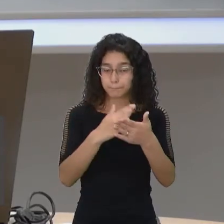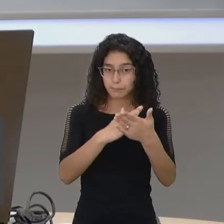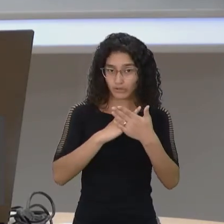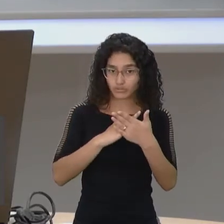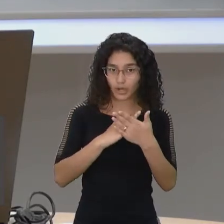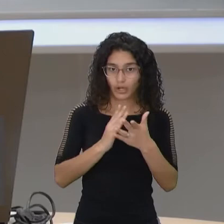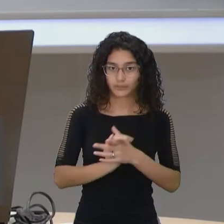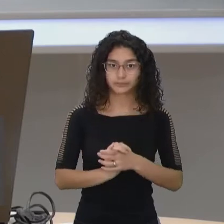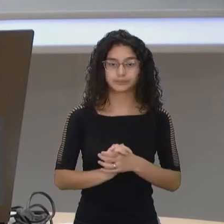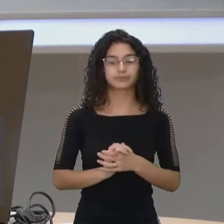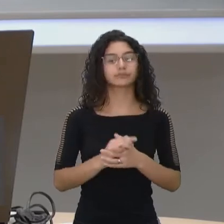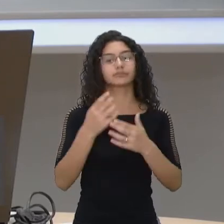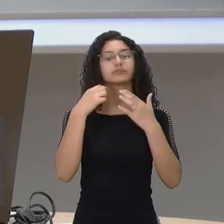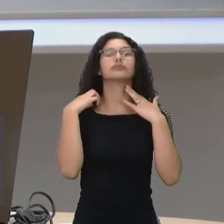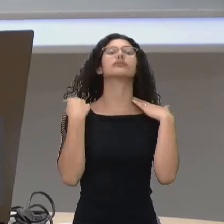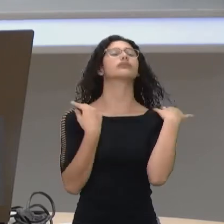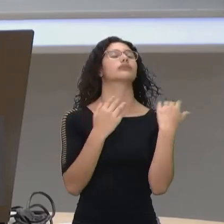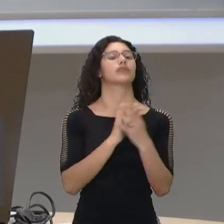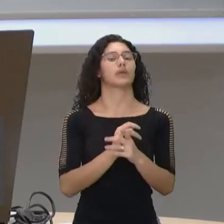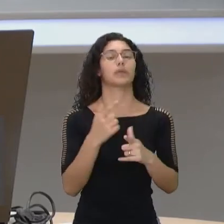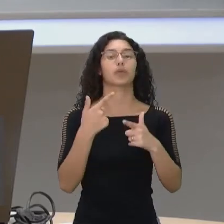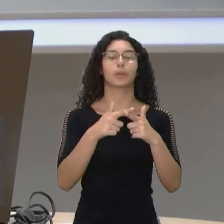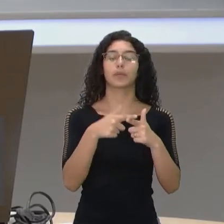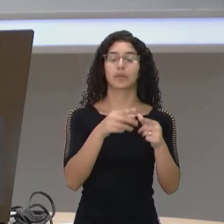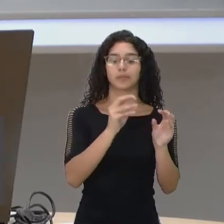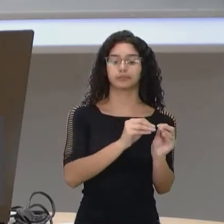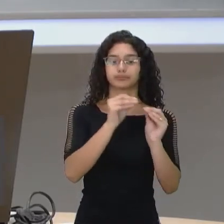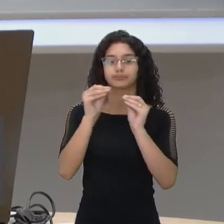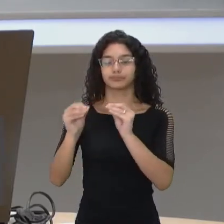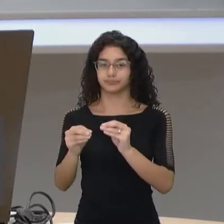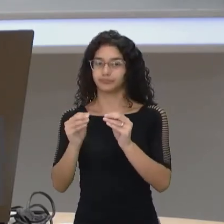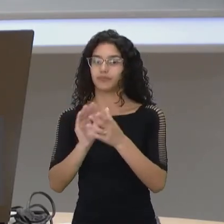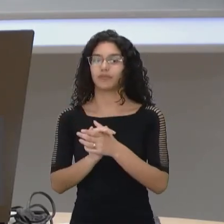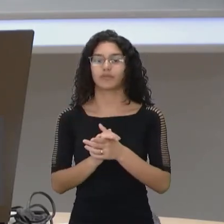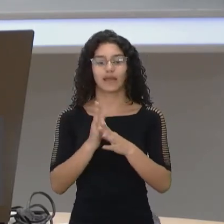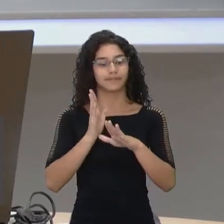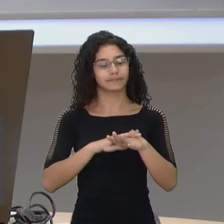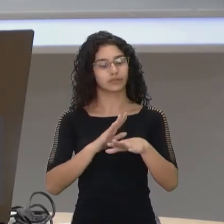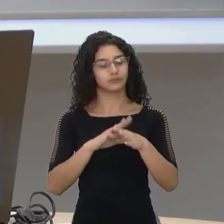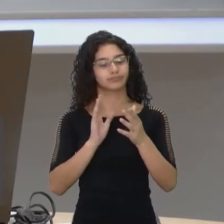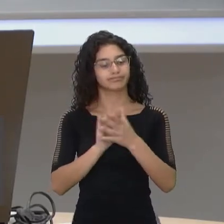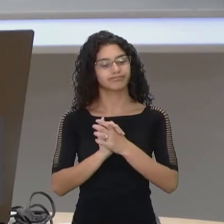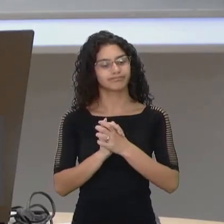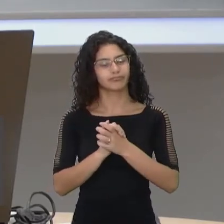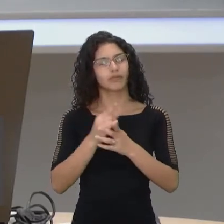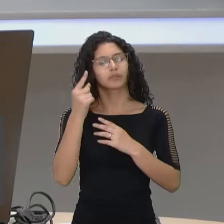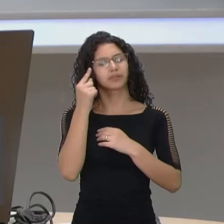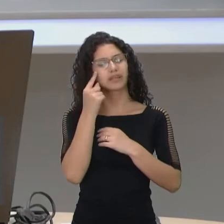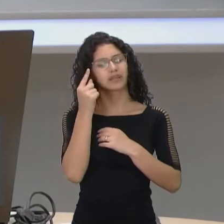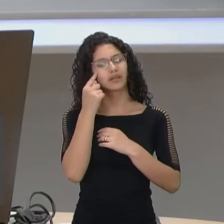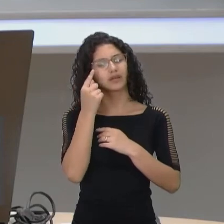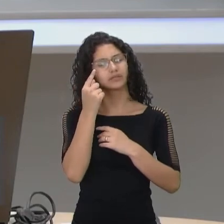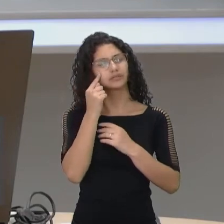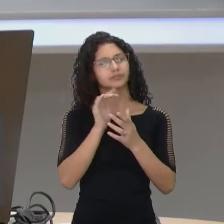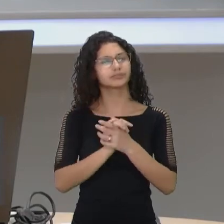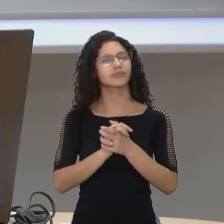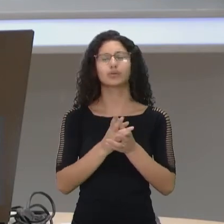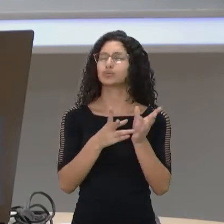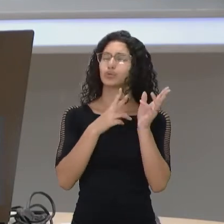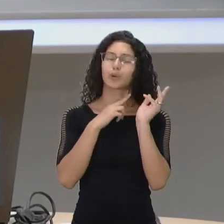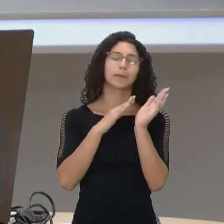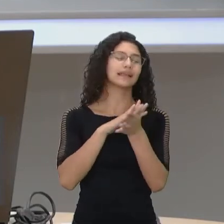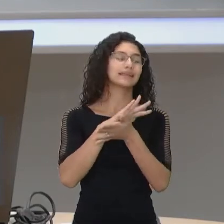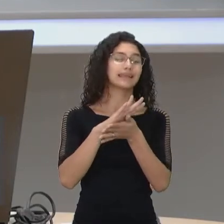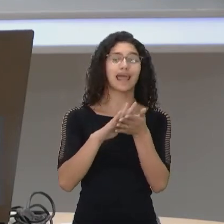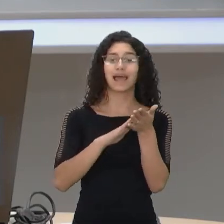ajudar? Aí ele passou o problema para o Arquimedes. Arquimedes ficou assim, matutando, ele não dormia dia